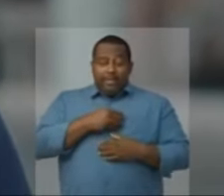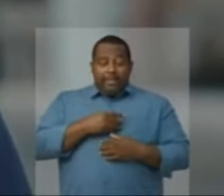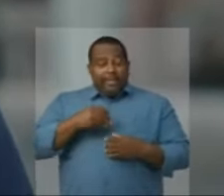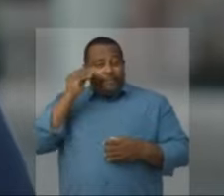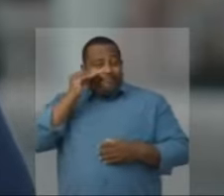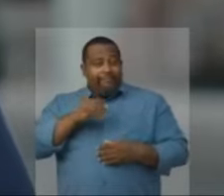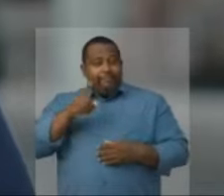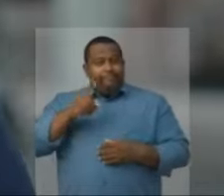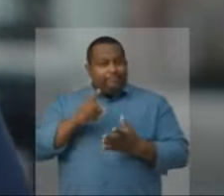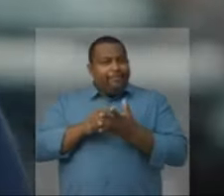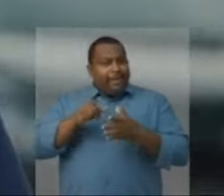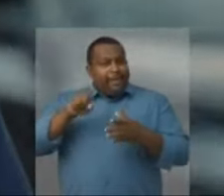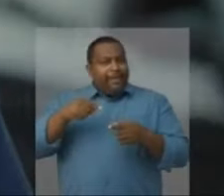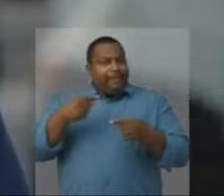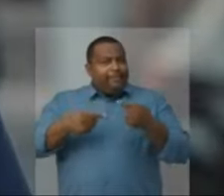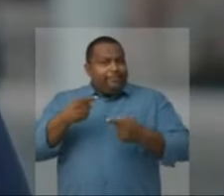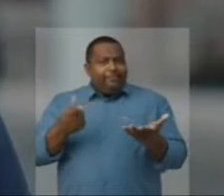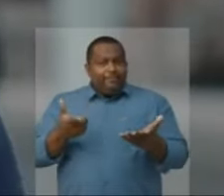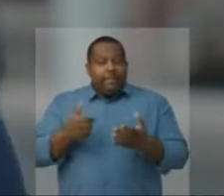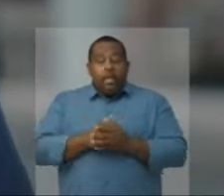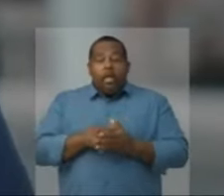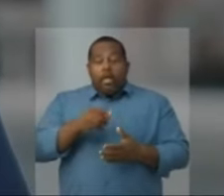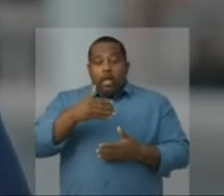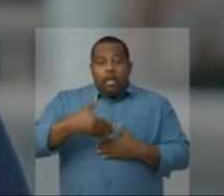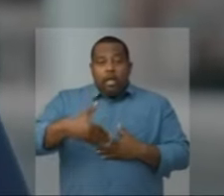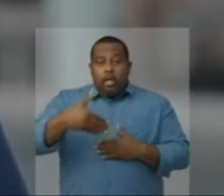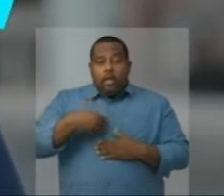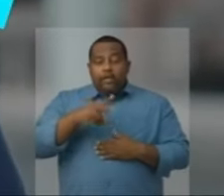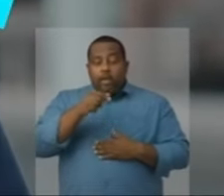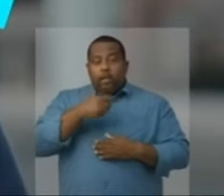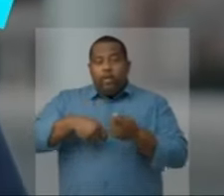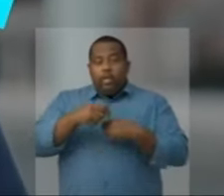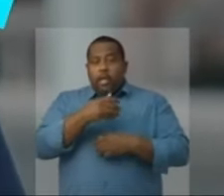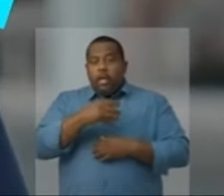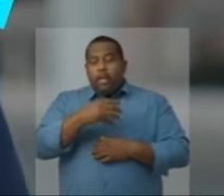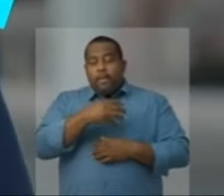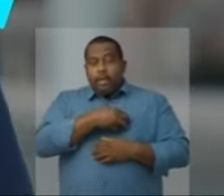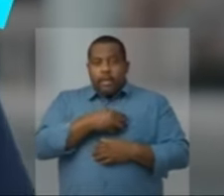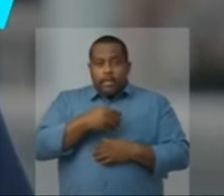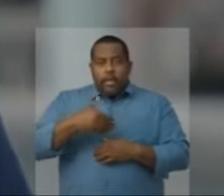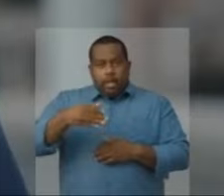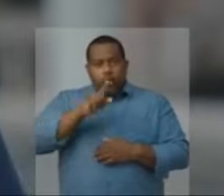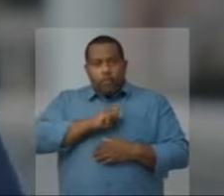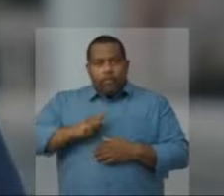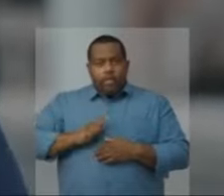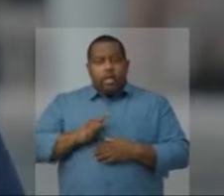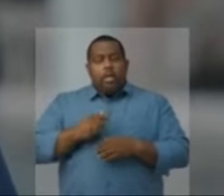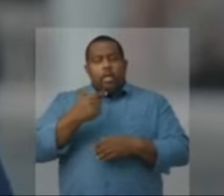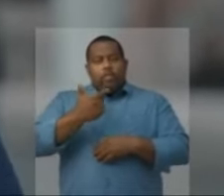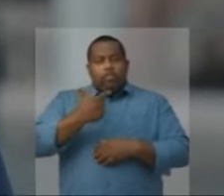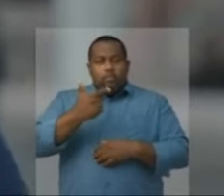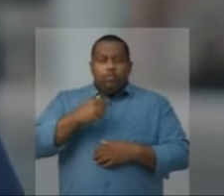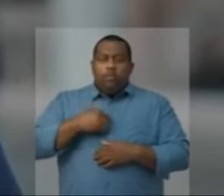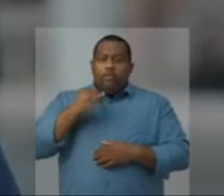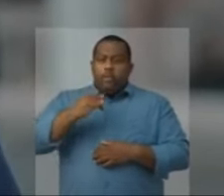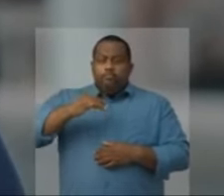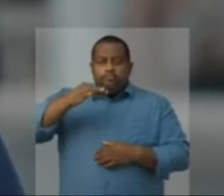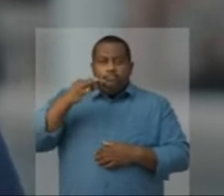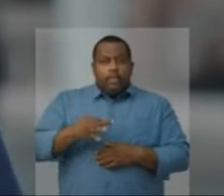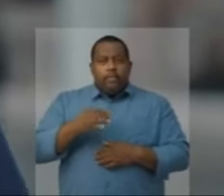que ela é. A partir do ano que vem, quem vai governar a Bahia é o governador. Nesse segundo turno, eu quero reafirmar para